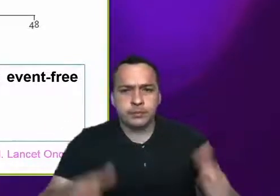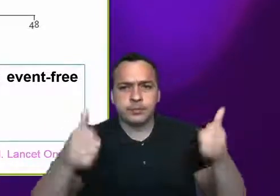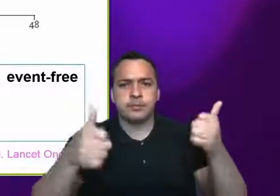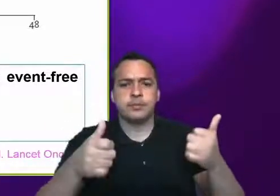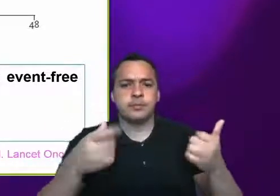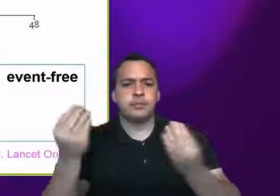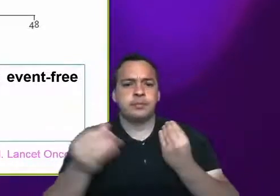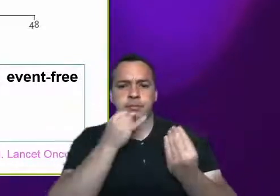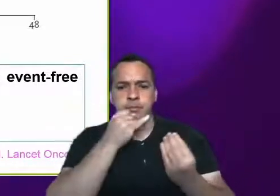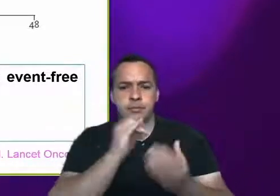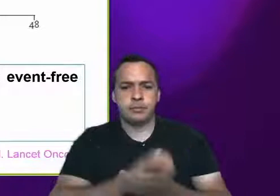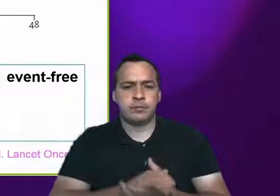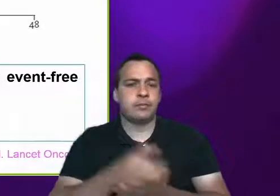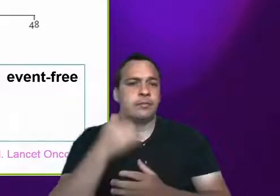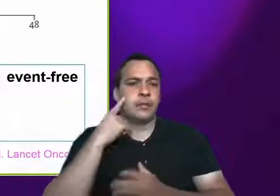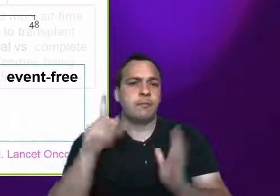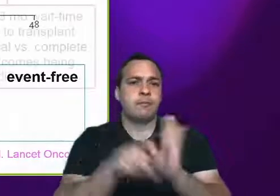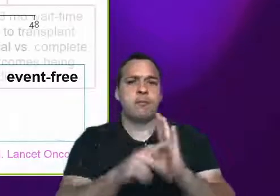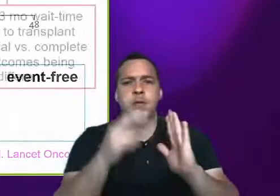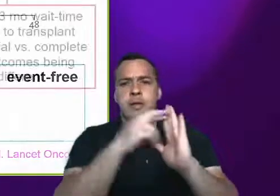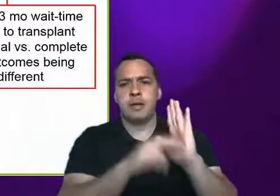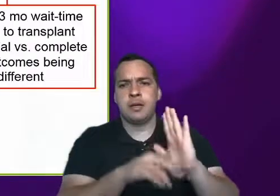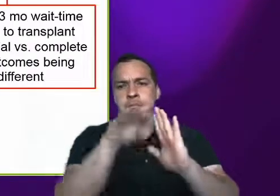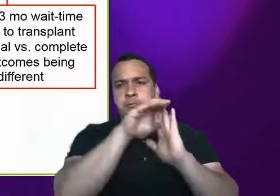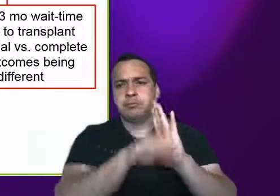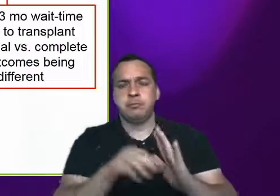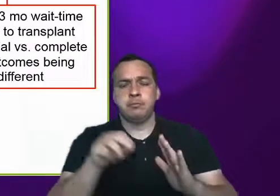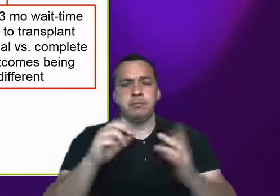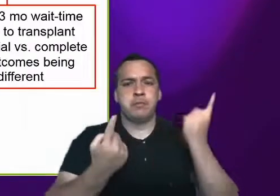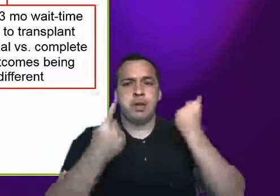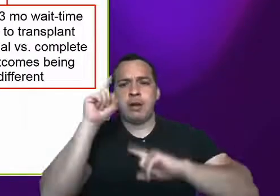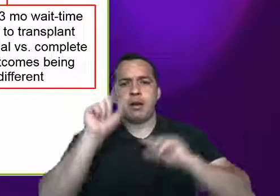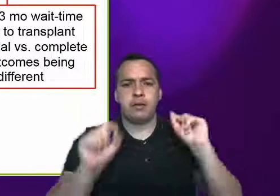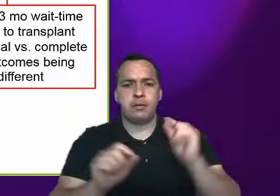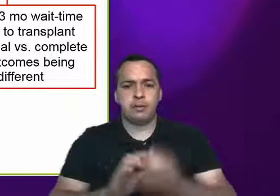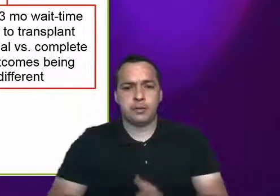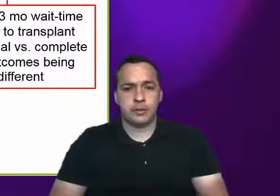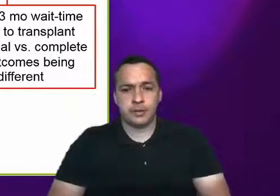pode melhorar o aumento ou a expansão do critério de Milão. Outros